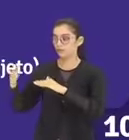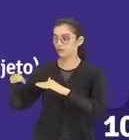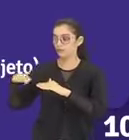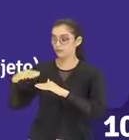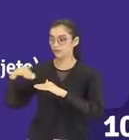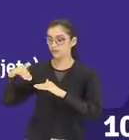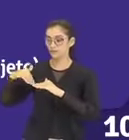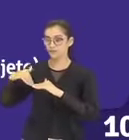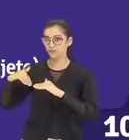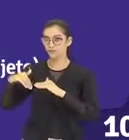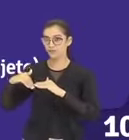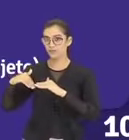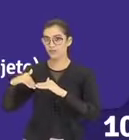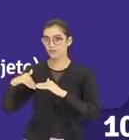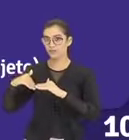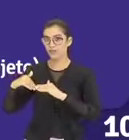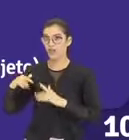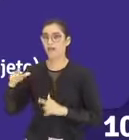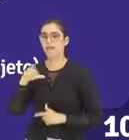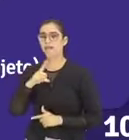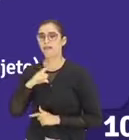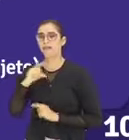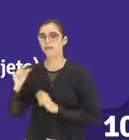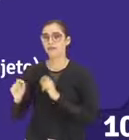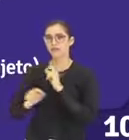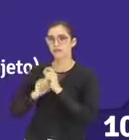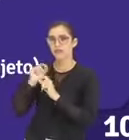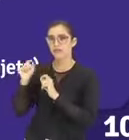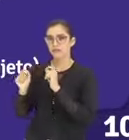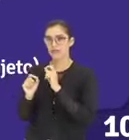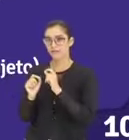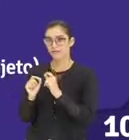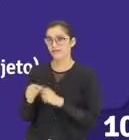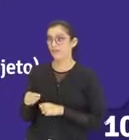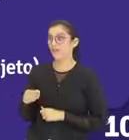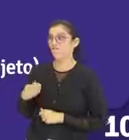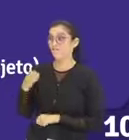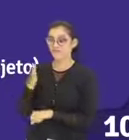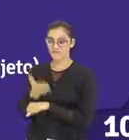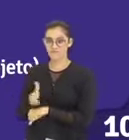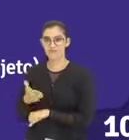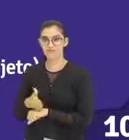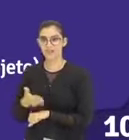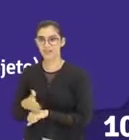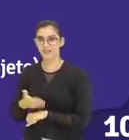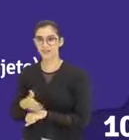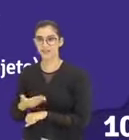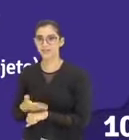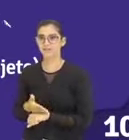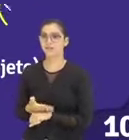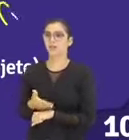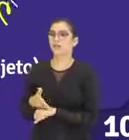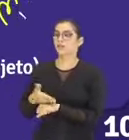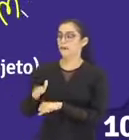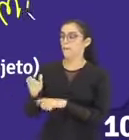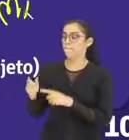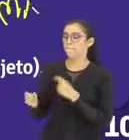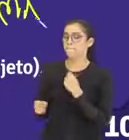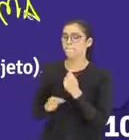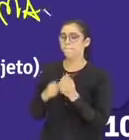quê? Experimental. Olha aqui, já é diferente, ó. Ela era quantitativa. Quantitativa, ou tu te lembra